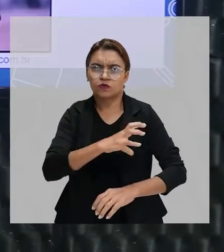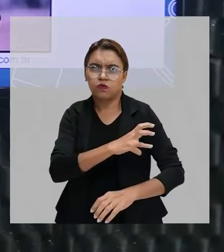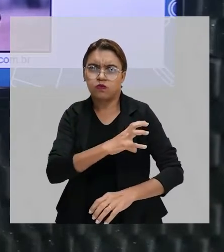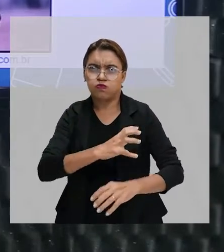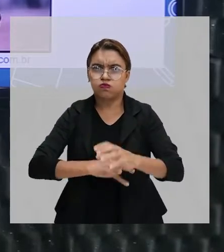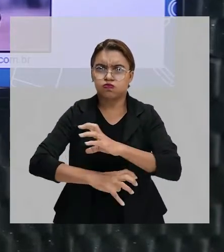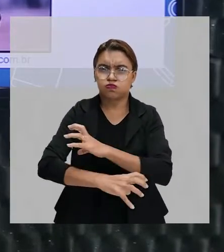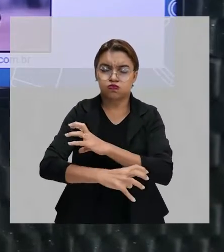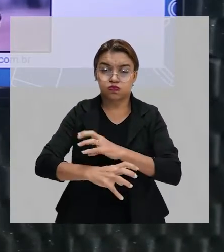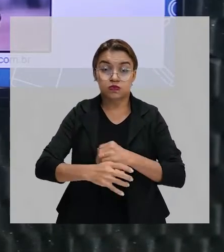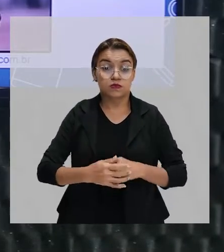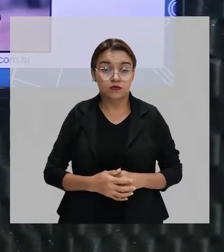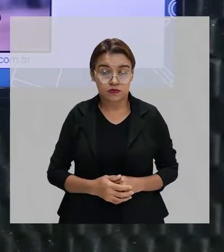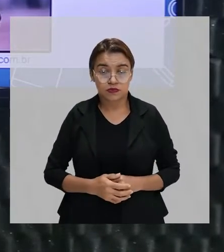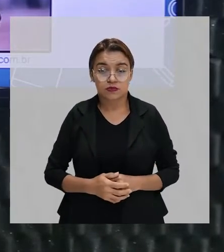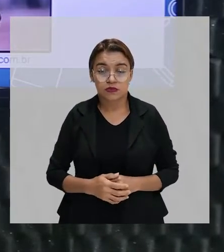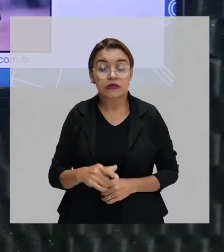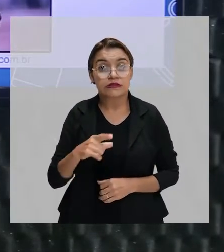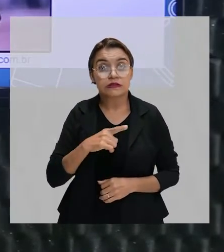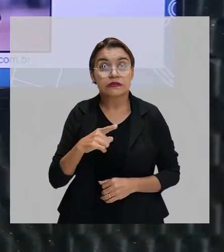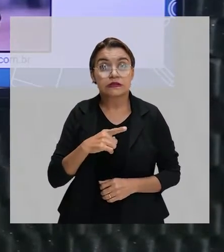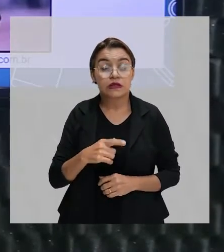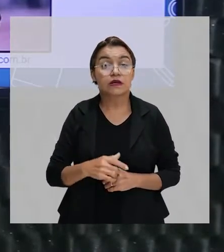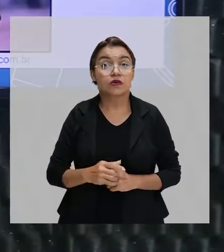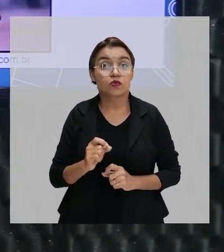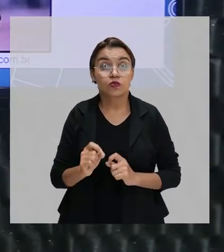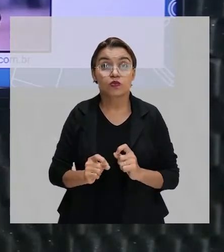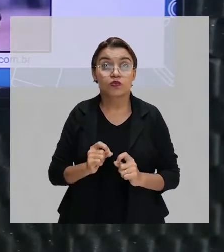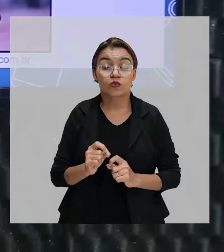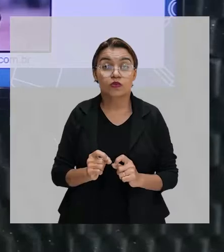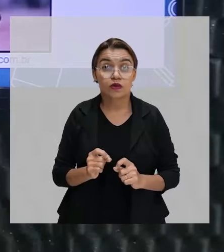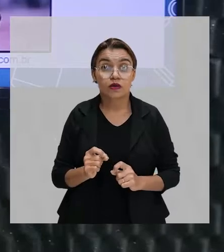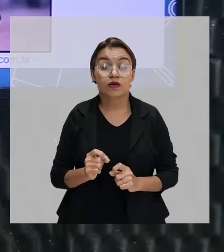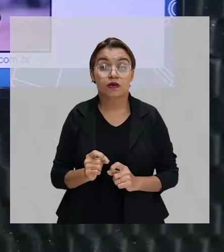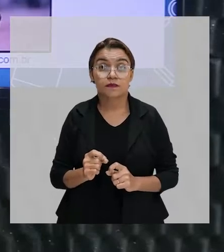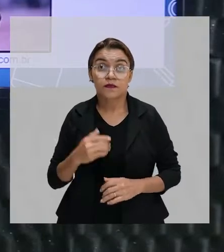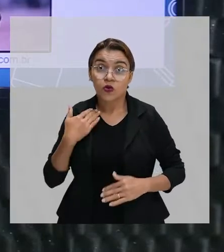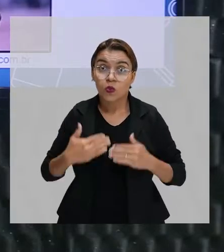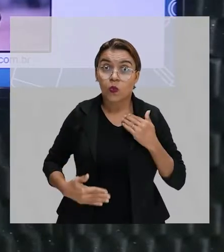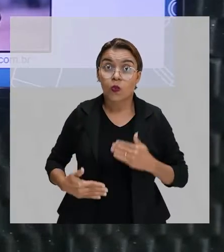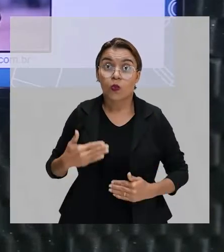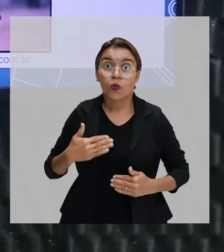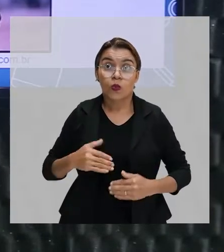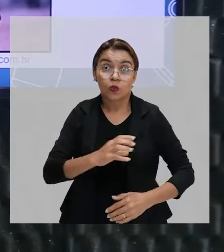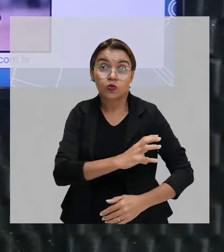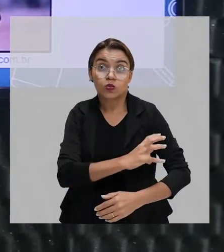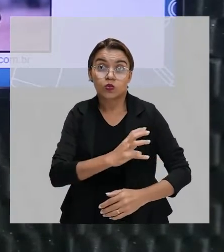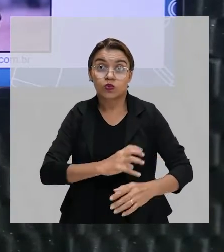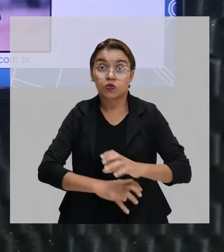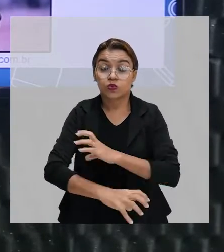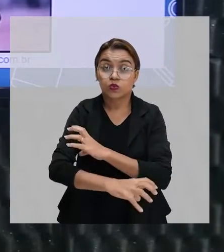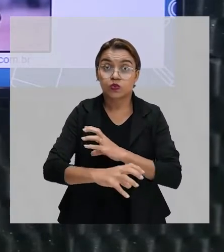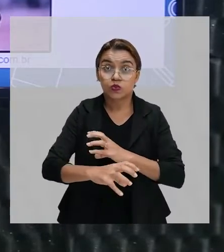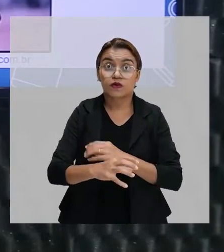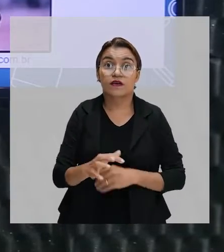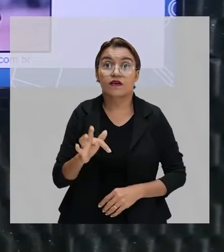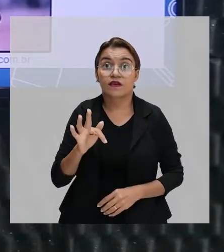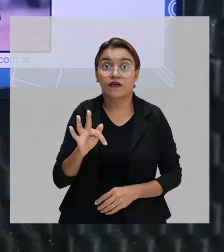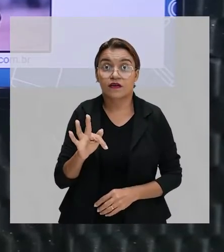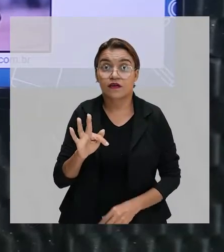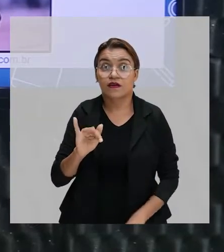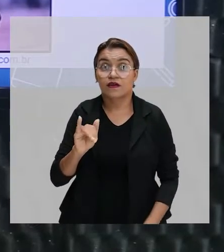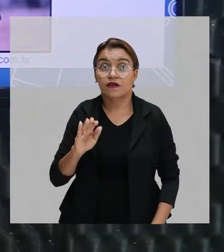eles geralmente eles têm uma geralmente nariz tem uma composição muscular rica em fibras